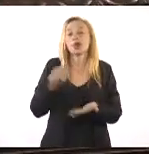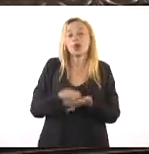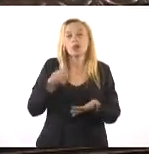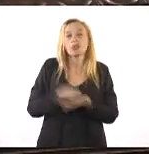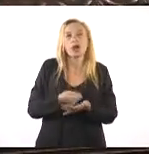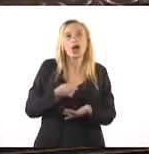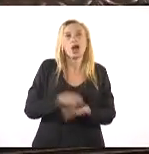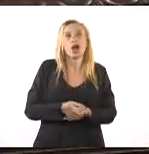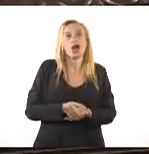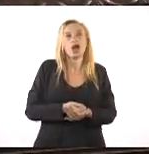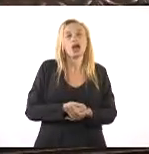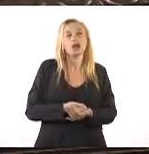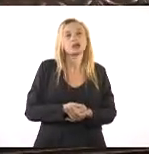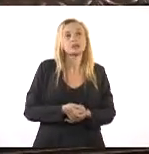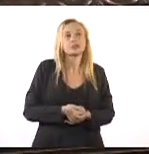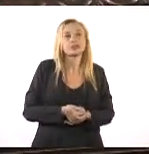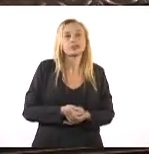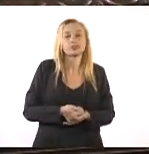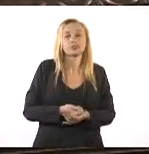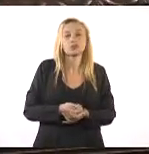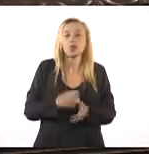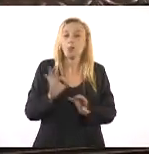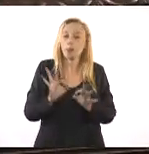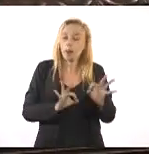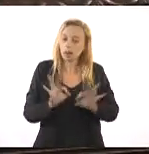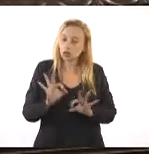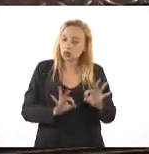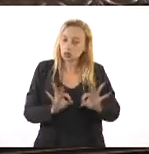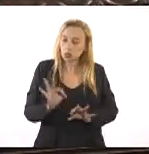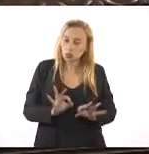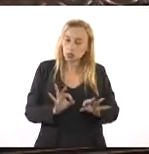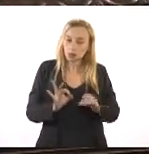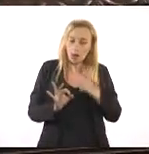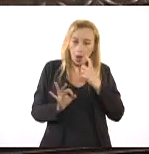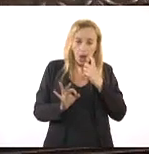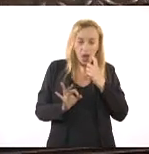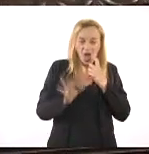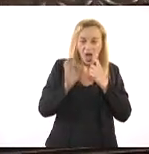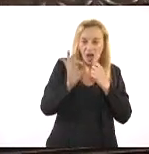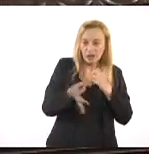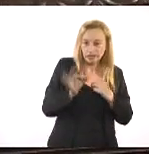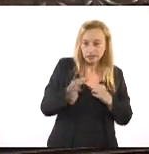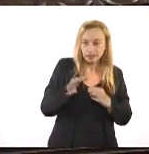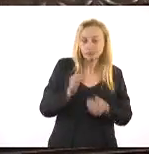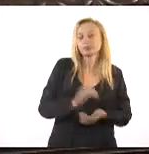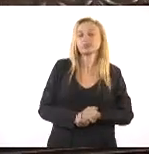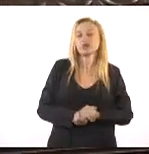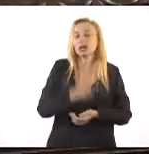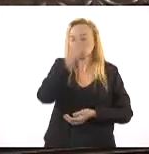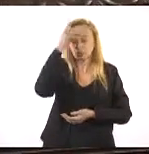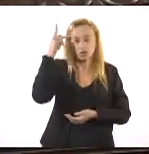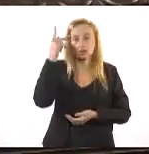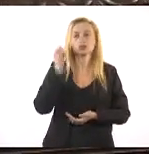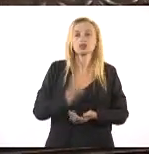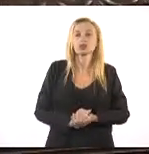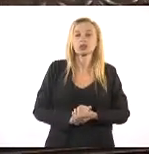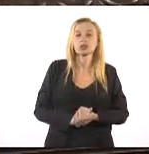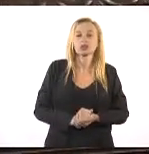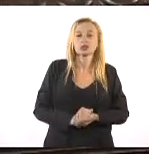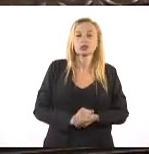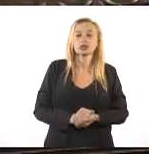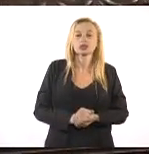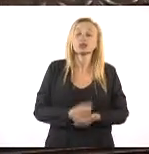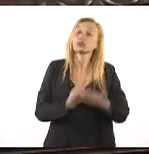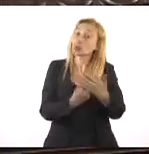das autoridades um plano concreto para que as pessoas se